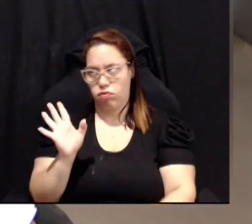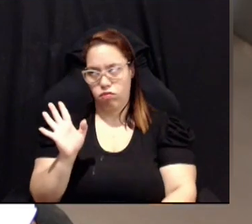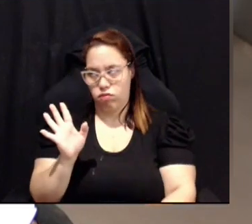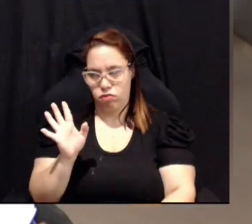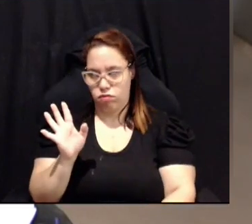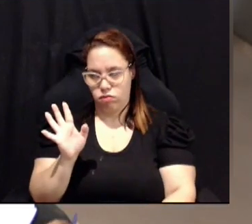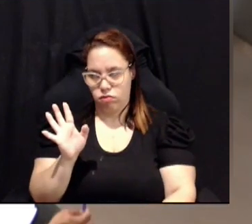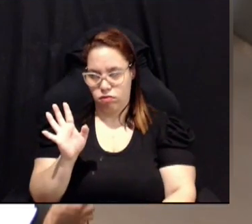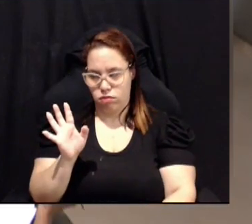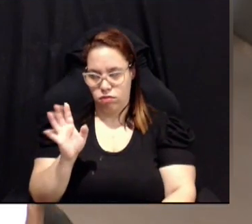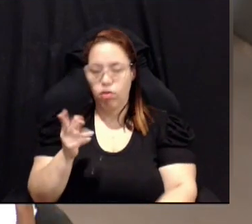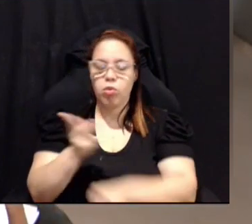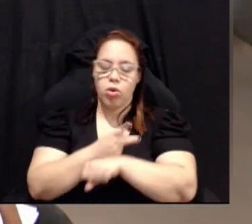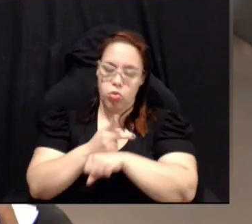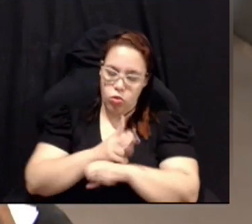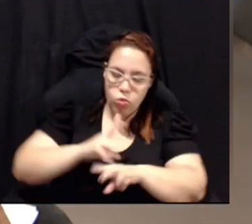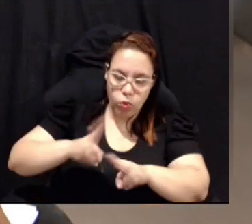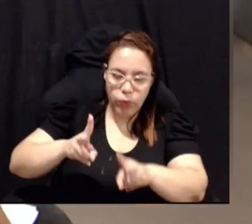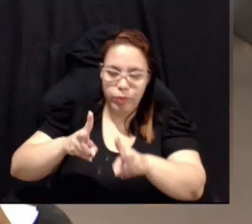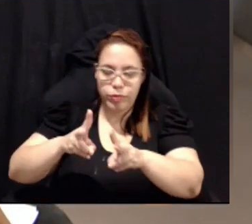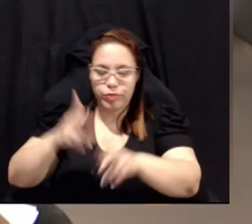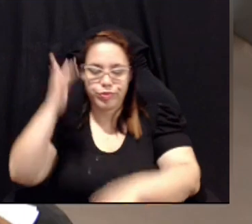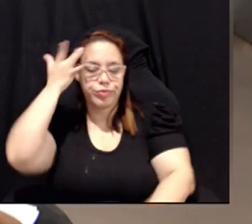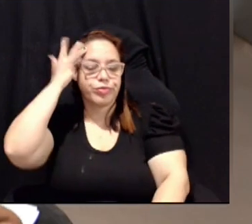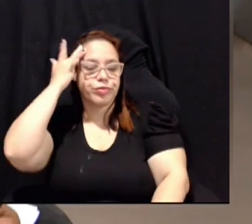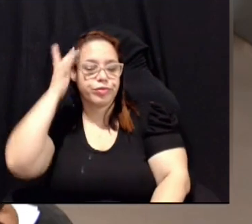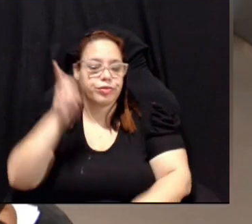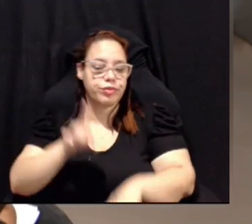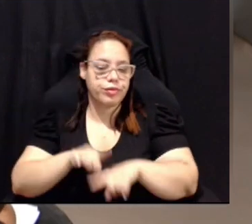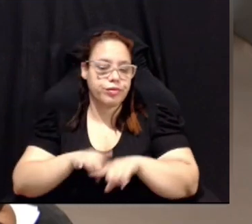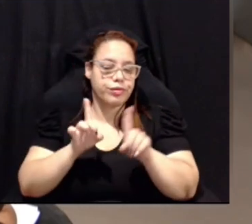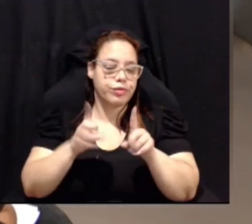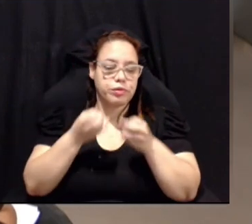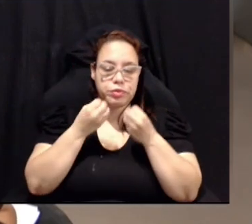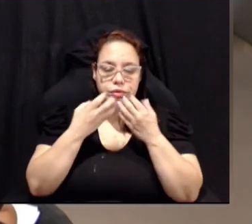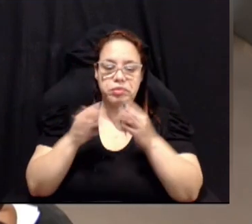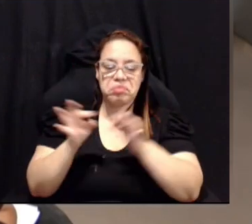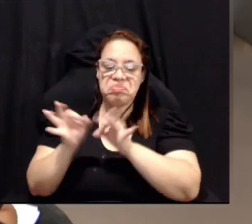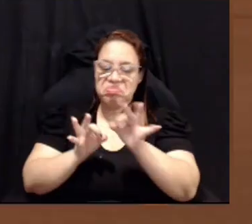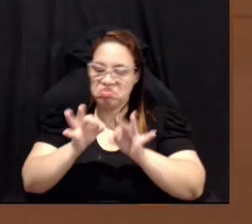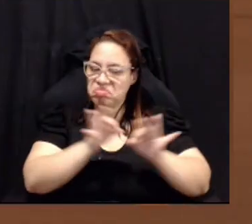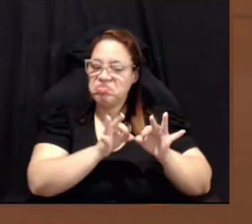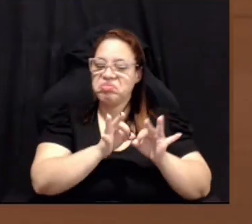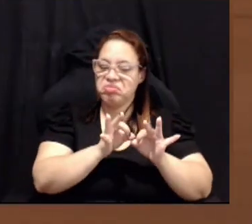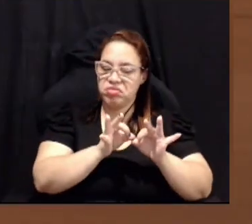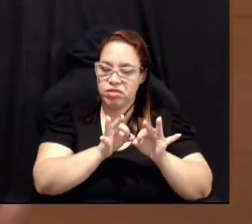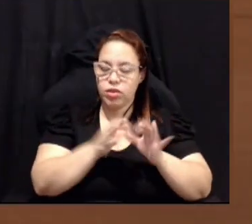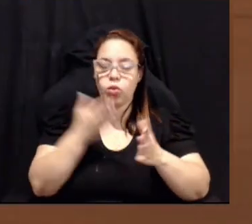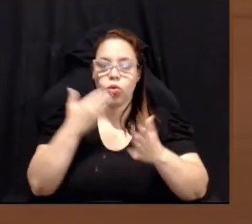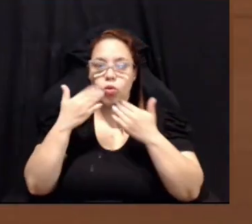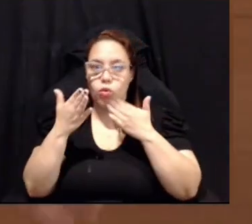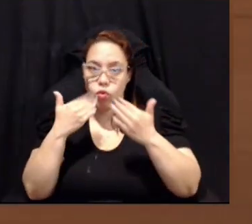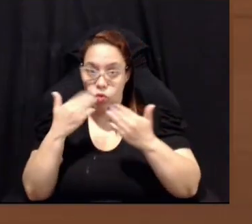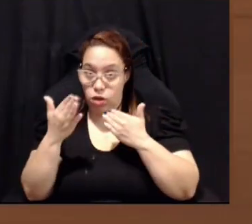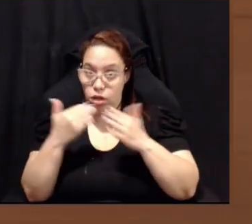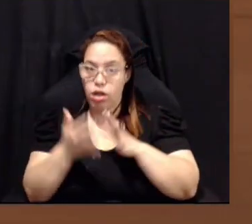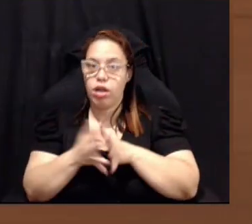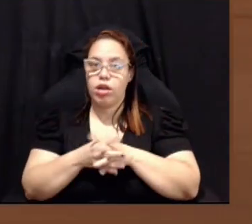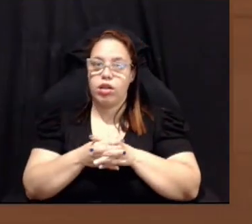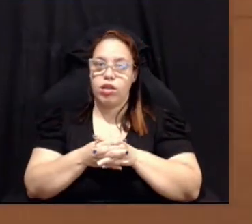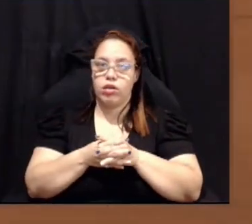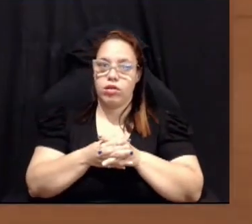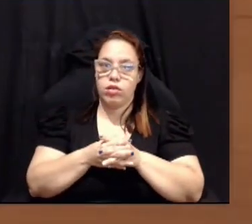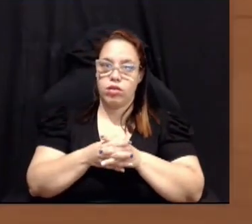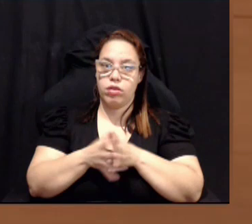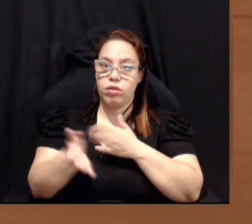busca sempre, mas acho que foi um carnaval muito bem organizado, muito bem conversado. Acho que pude participar de uma